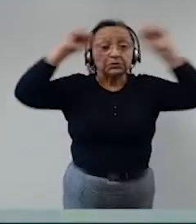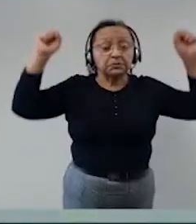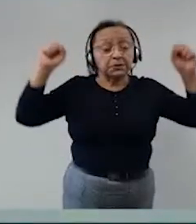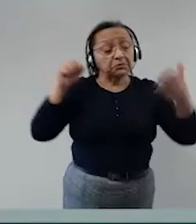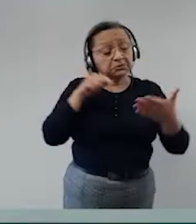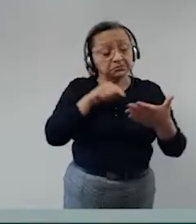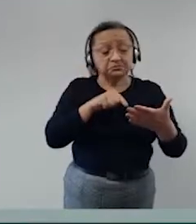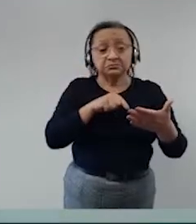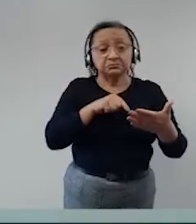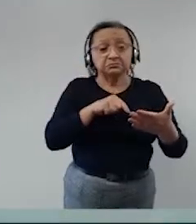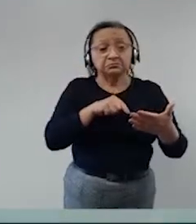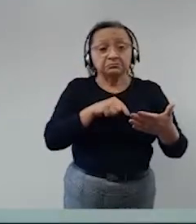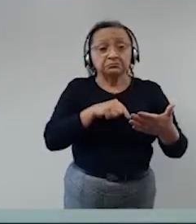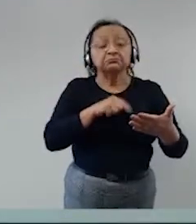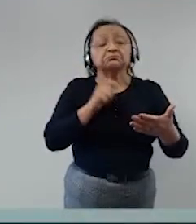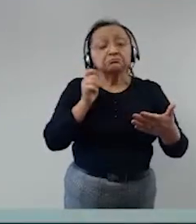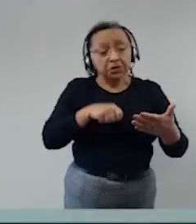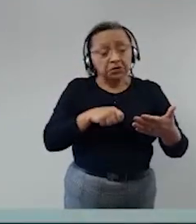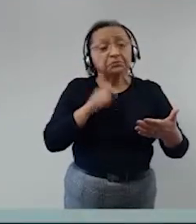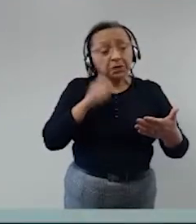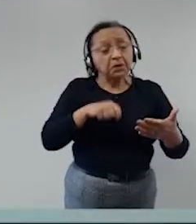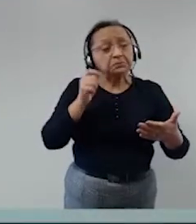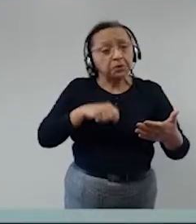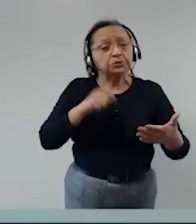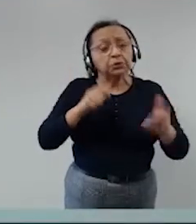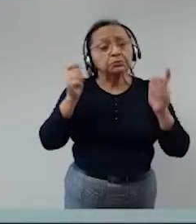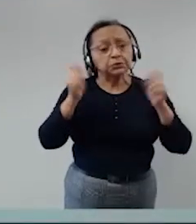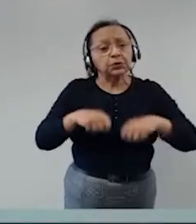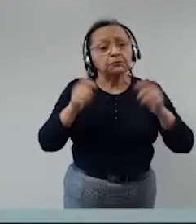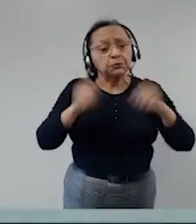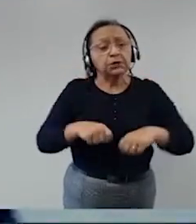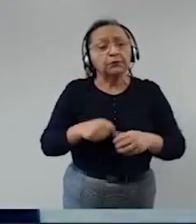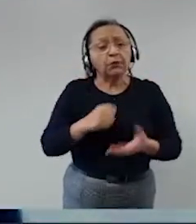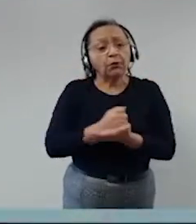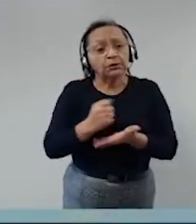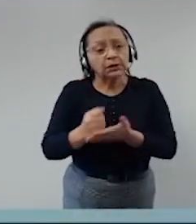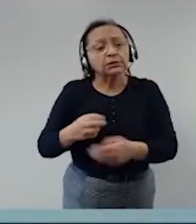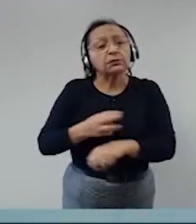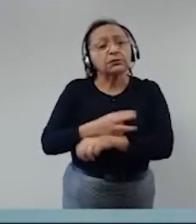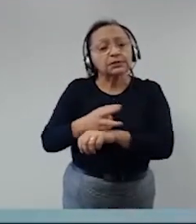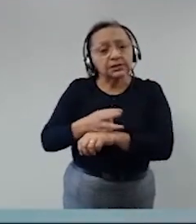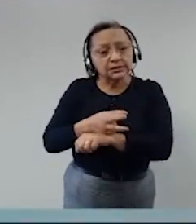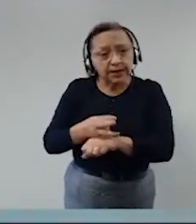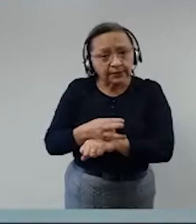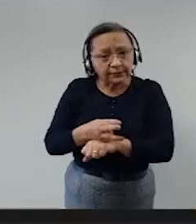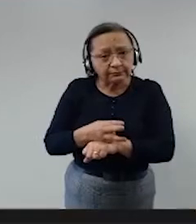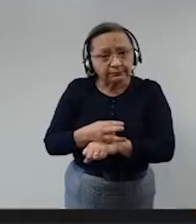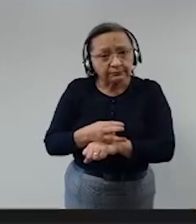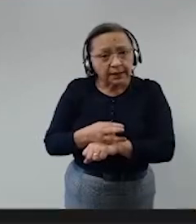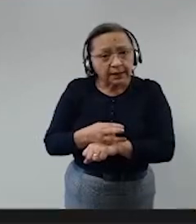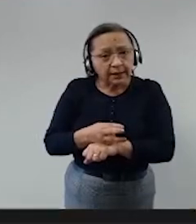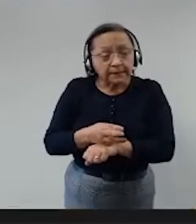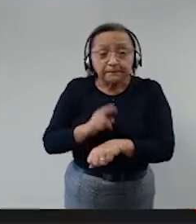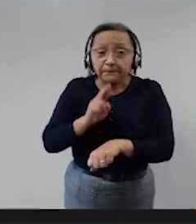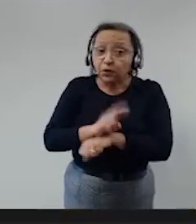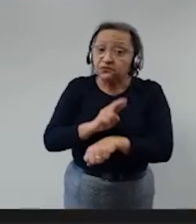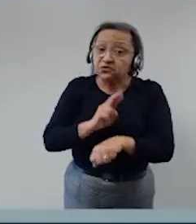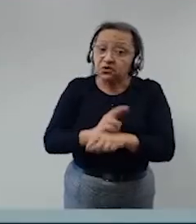que não, que a partir dali é possível, sim, a contratação da empresa